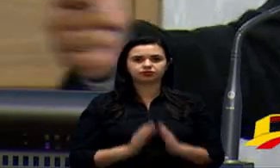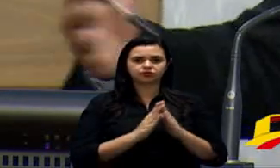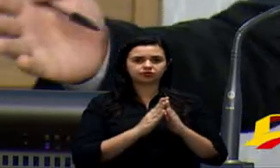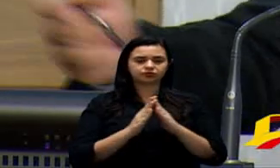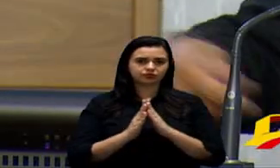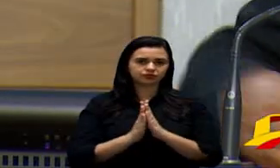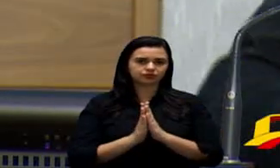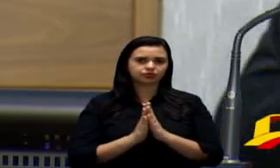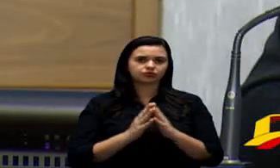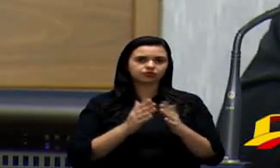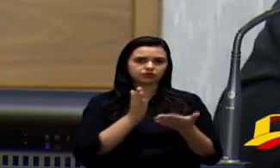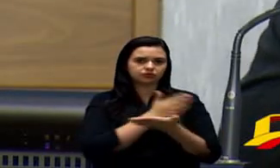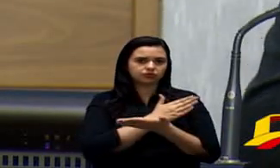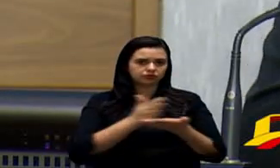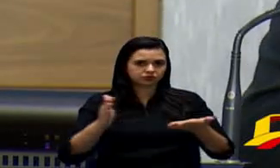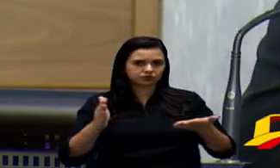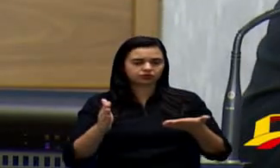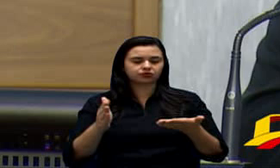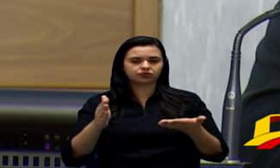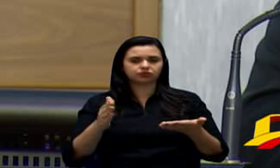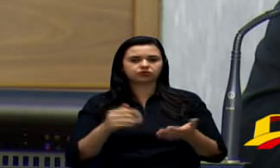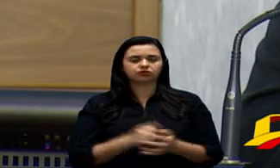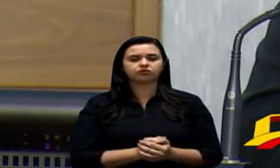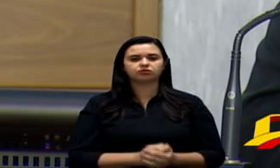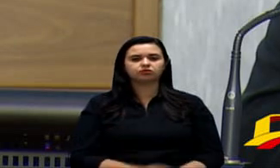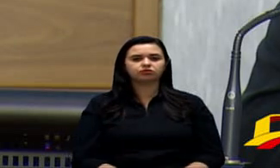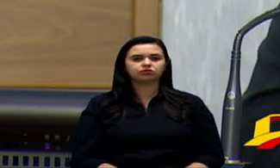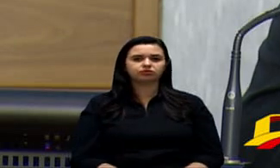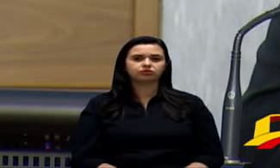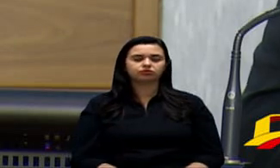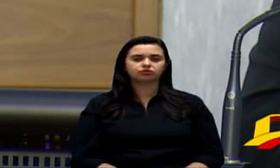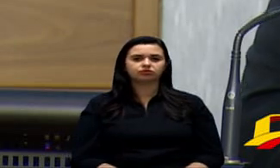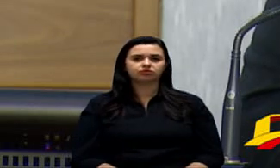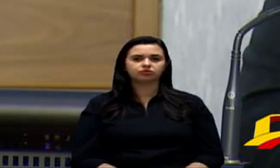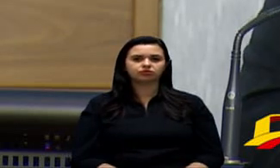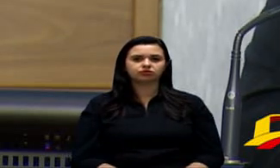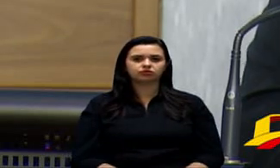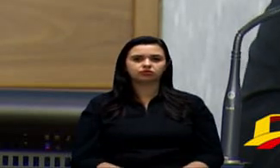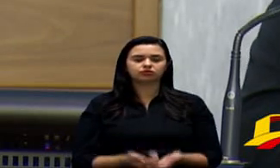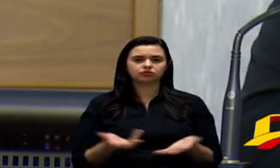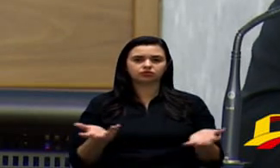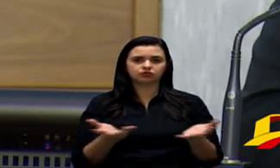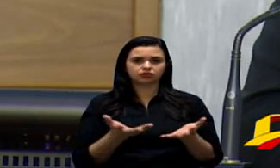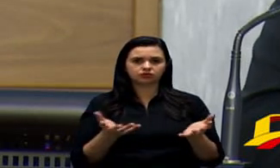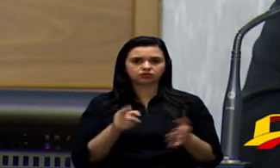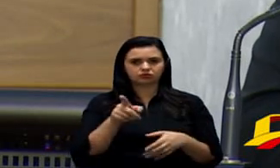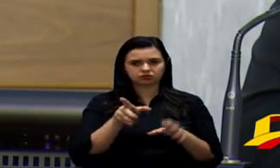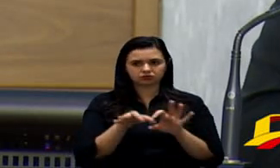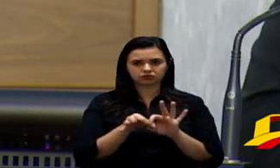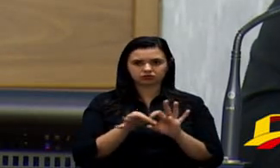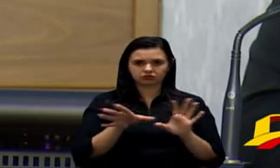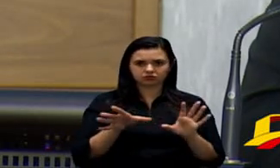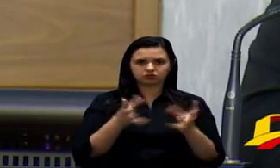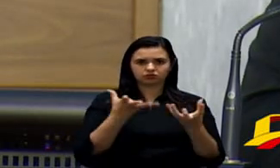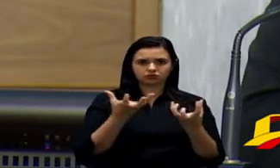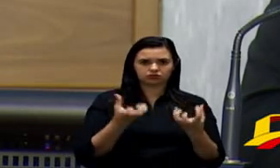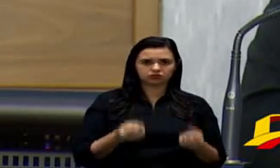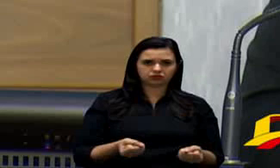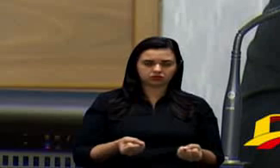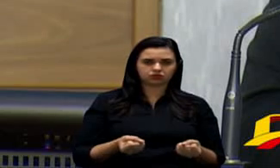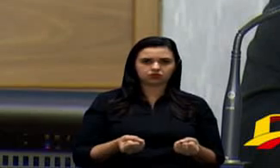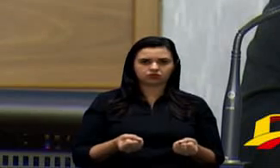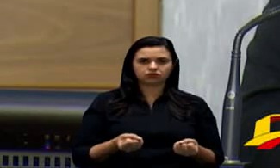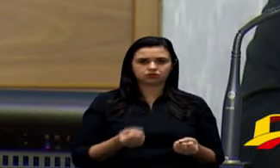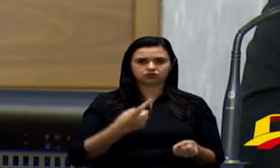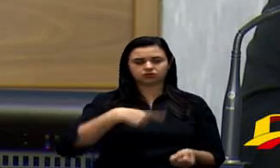Nós estamos dividindo. Então, com o aval de vocês, nós vamos ter